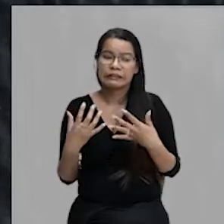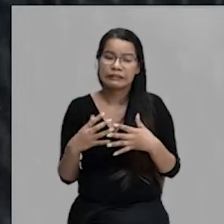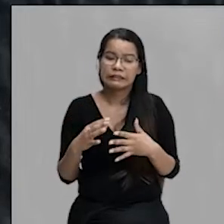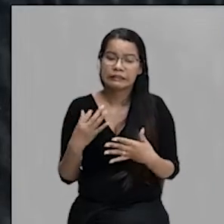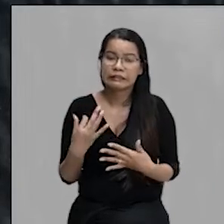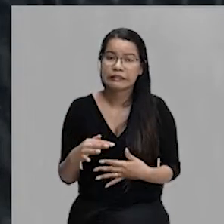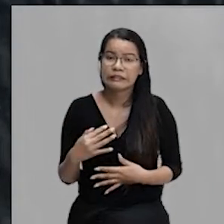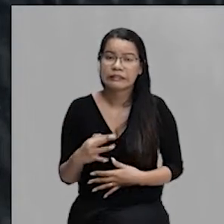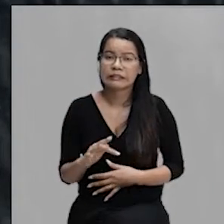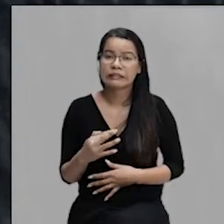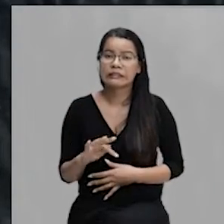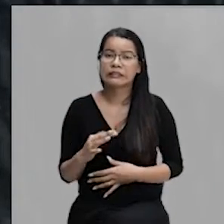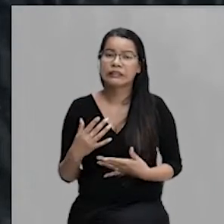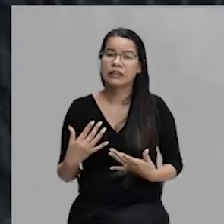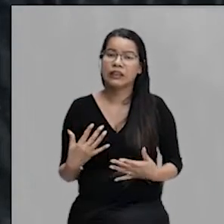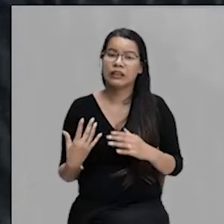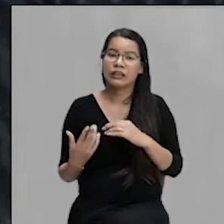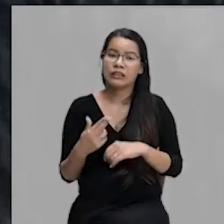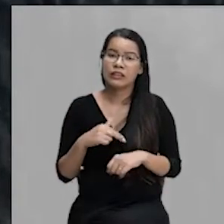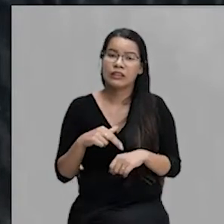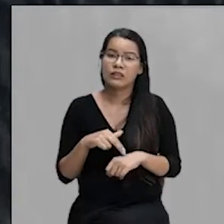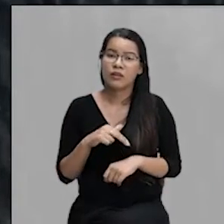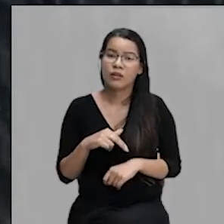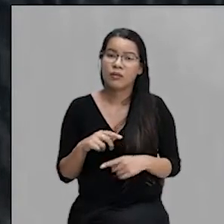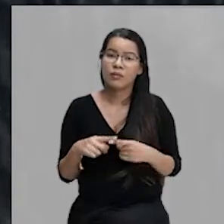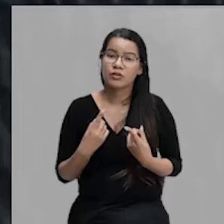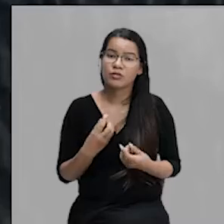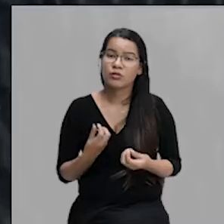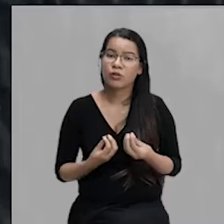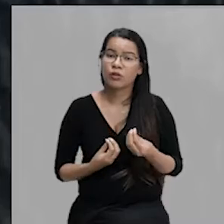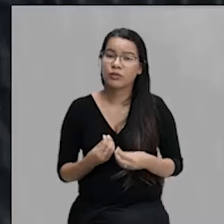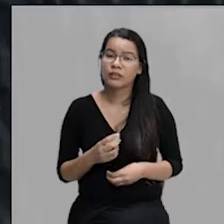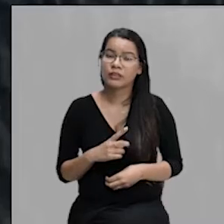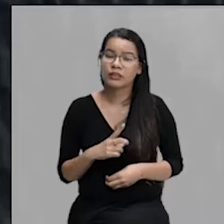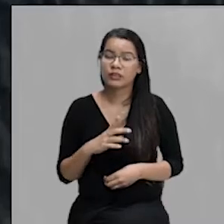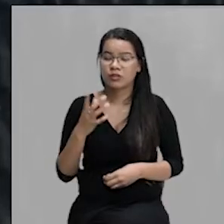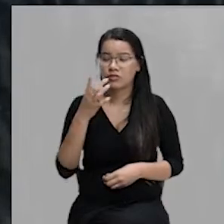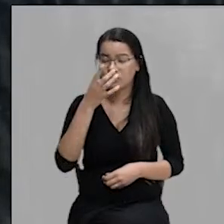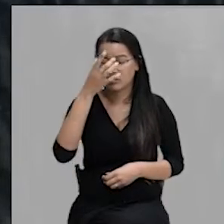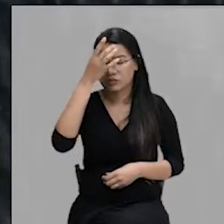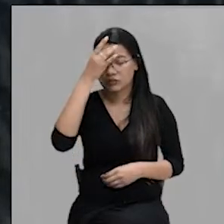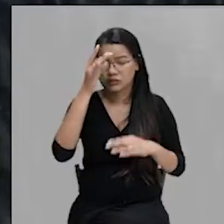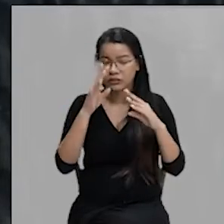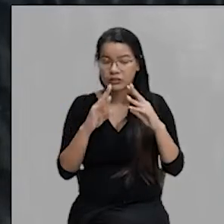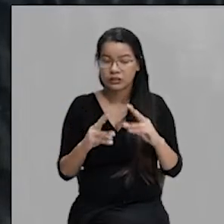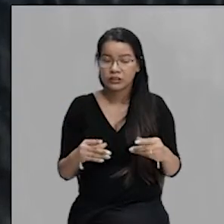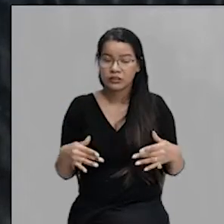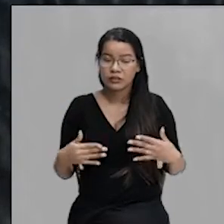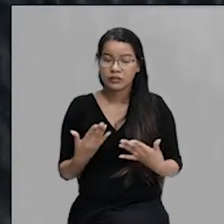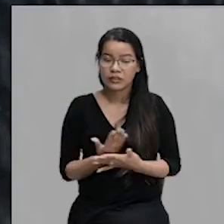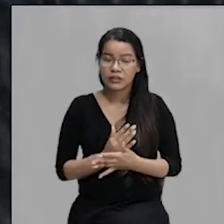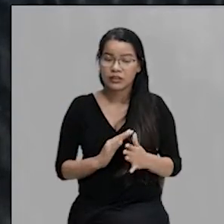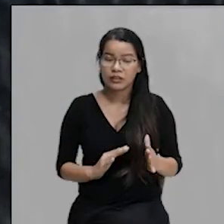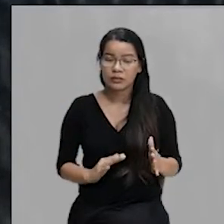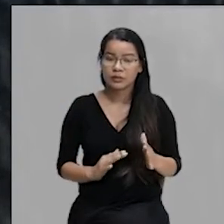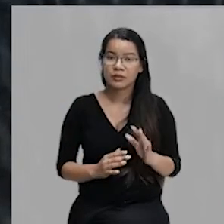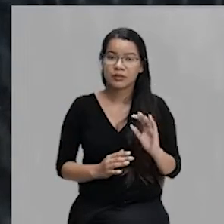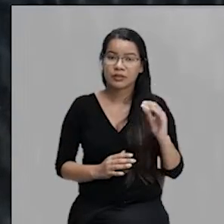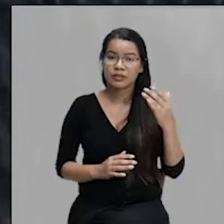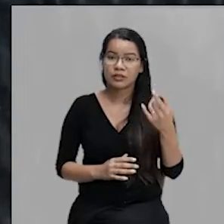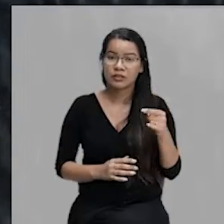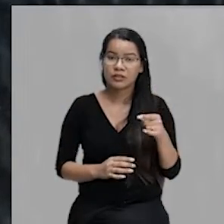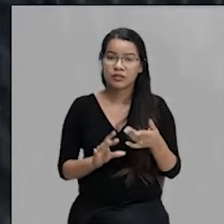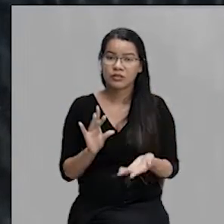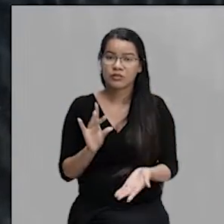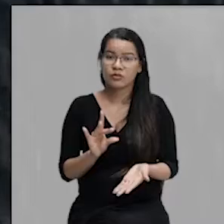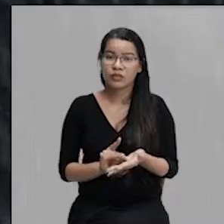nação. Mas como existe a noção da desterritorialização, acaba, né, acontecendo que isso, de